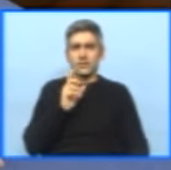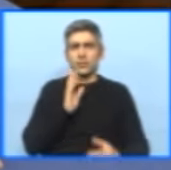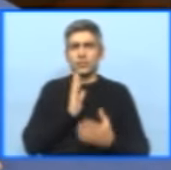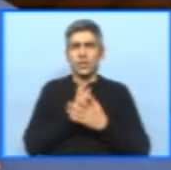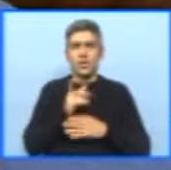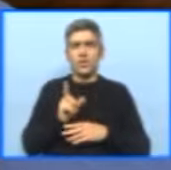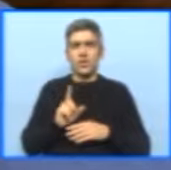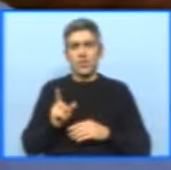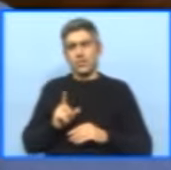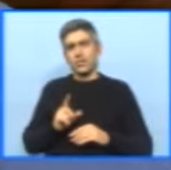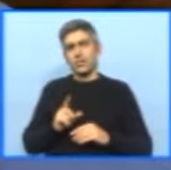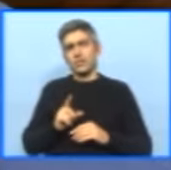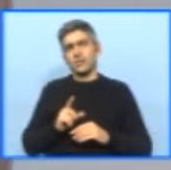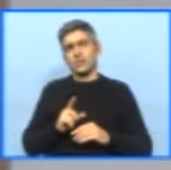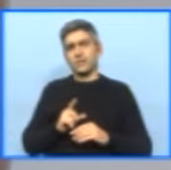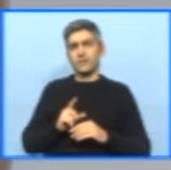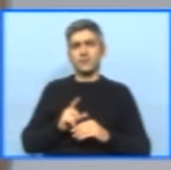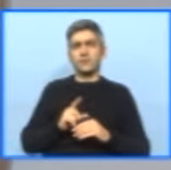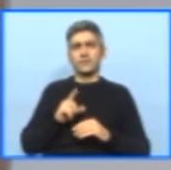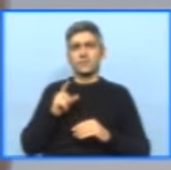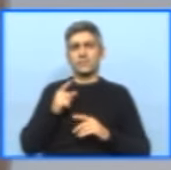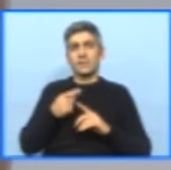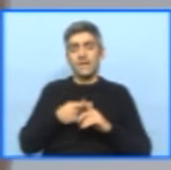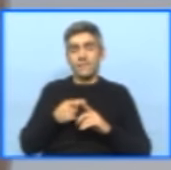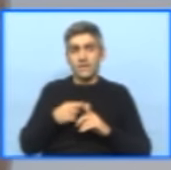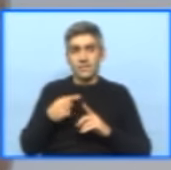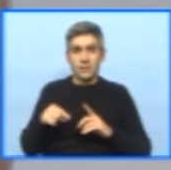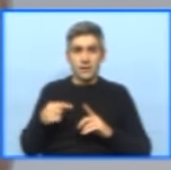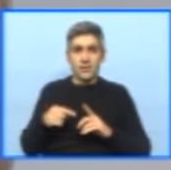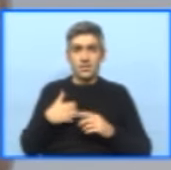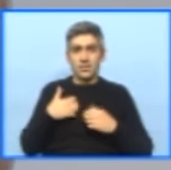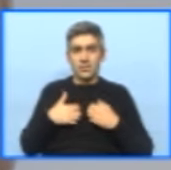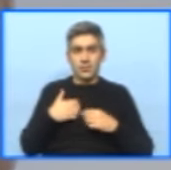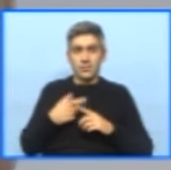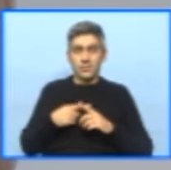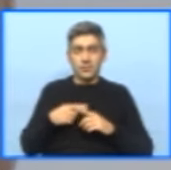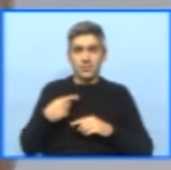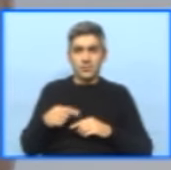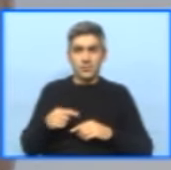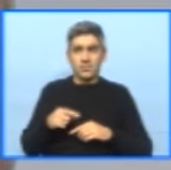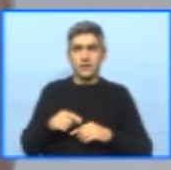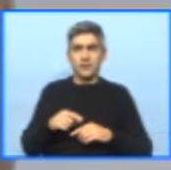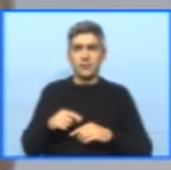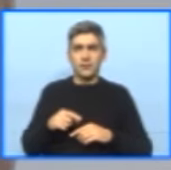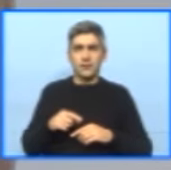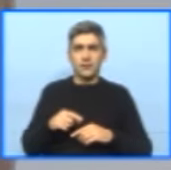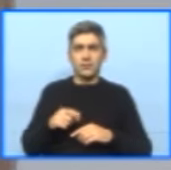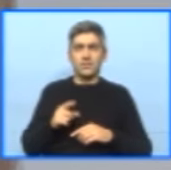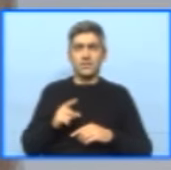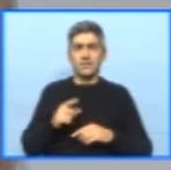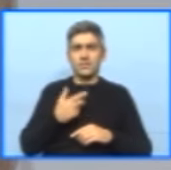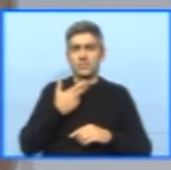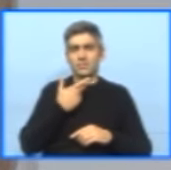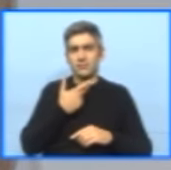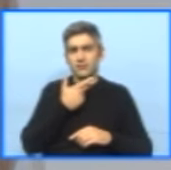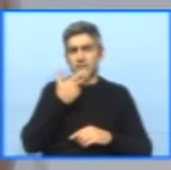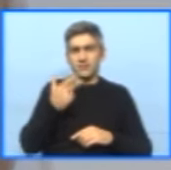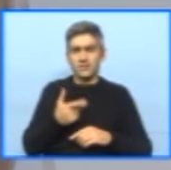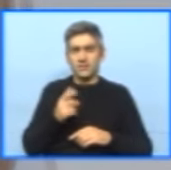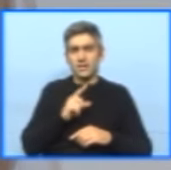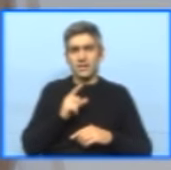não é? Não vale a pena só isso. Mas com essa motivação, não é verdade? Porque esta motivação não é uma motivação autêntica, porque esta